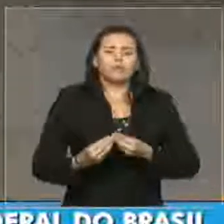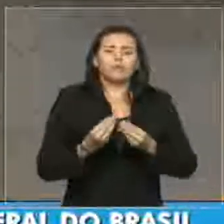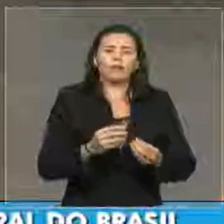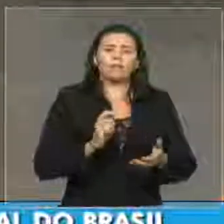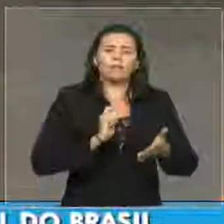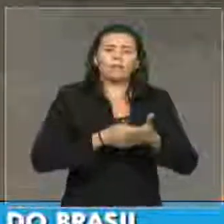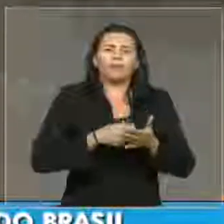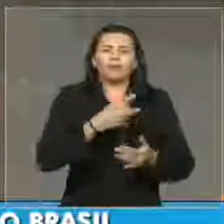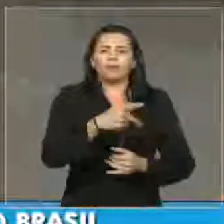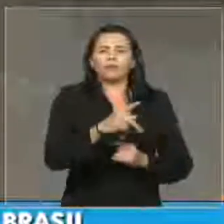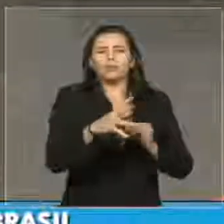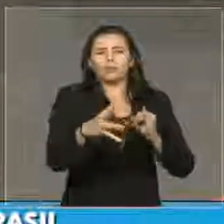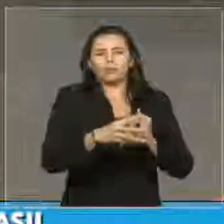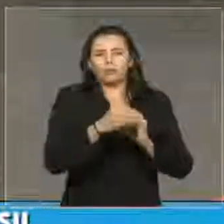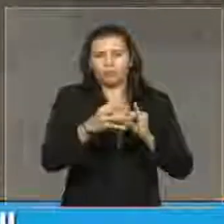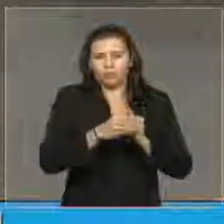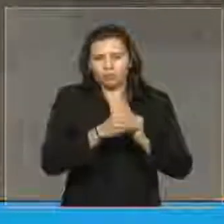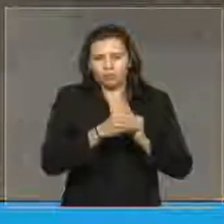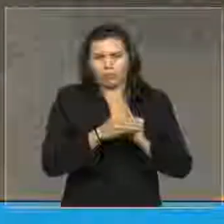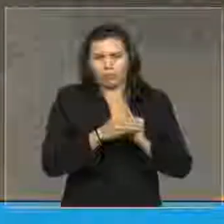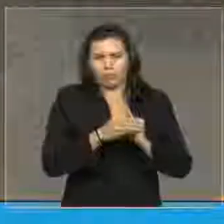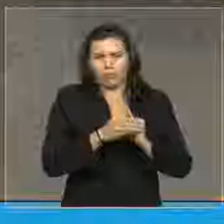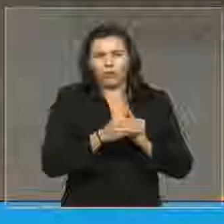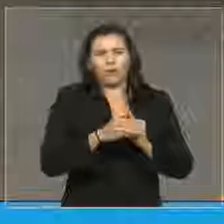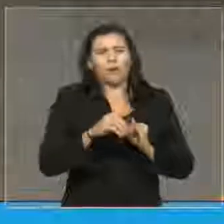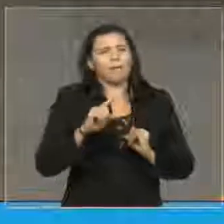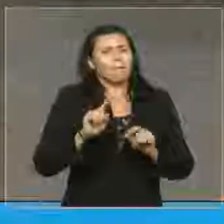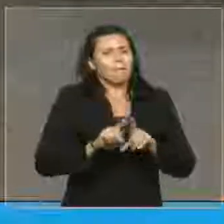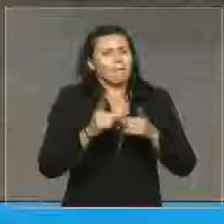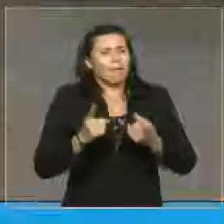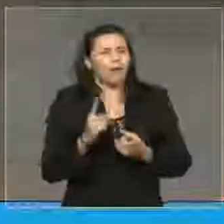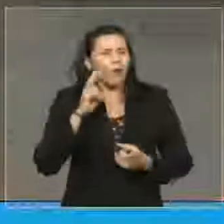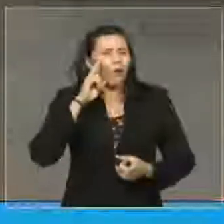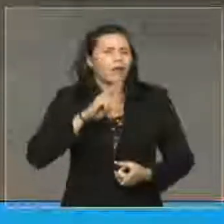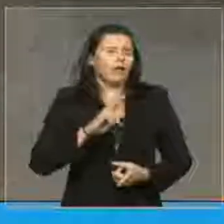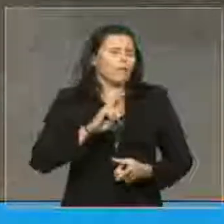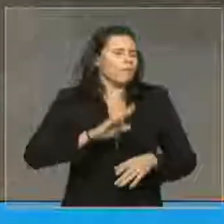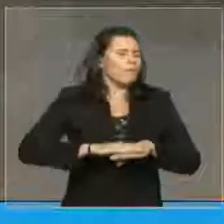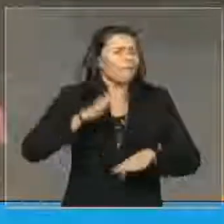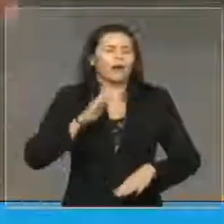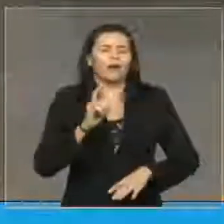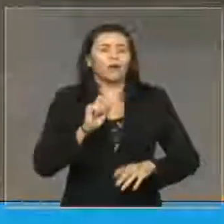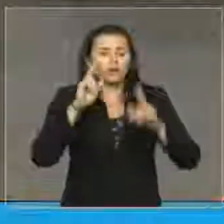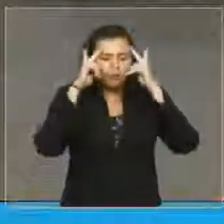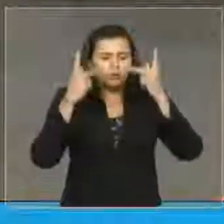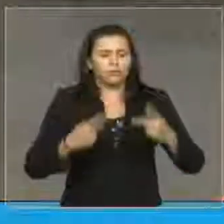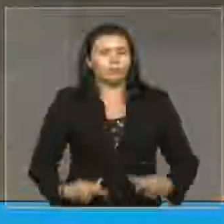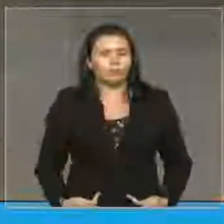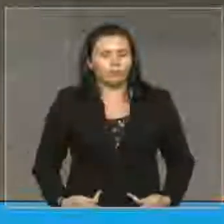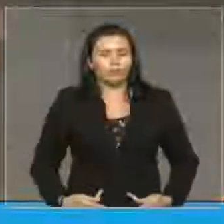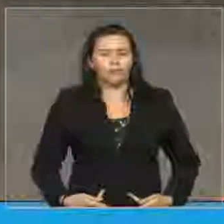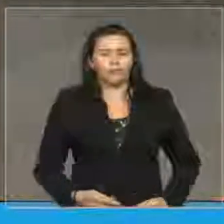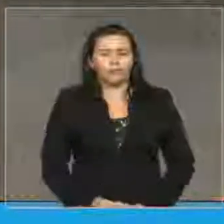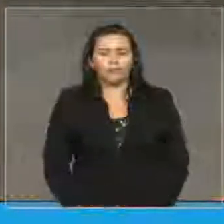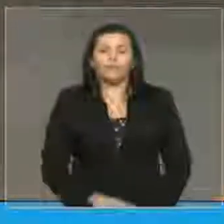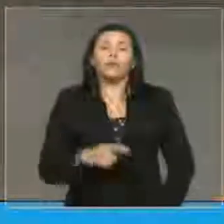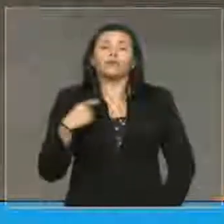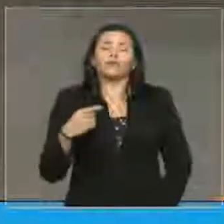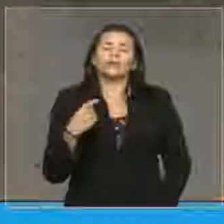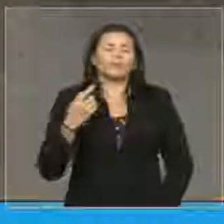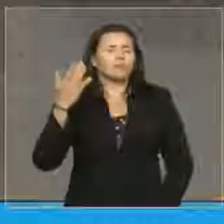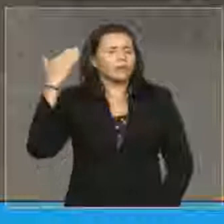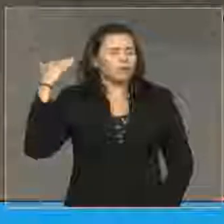caixa que nos permitiu nos preocuparmos com o futuro do contribuinte, através de um programa lançado em